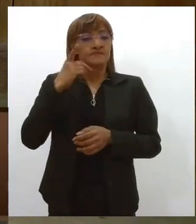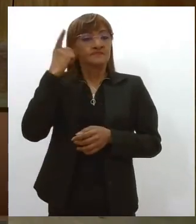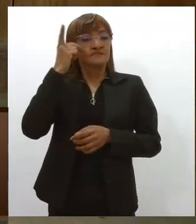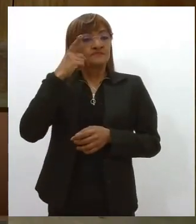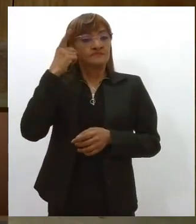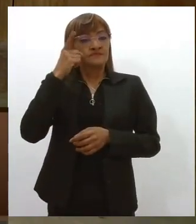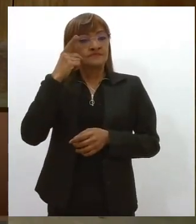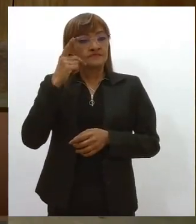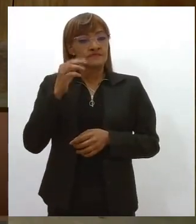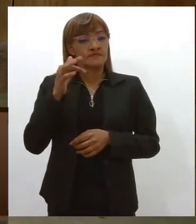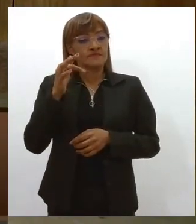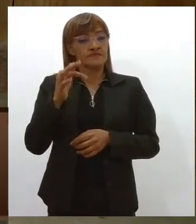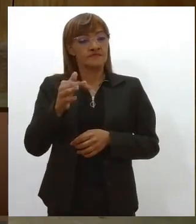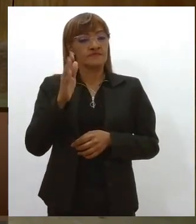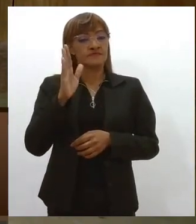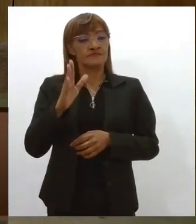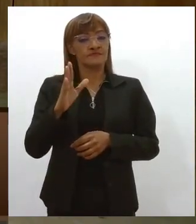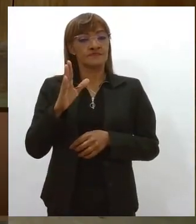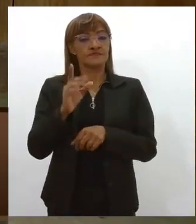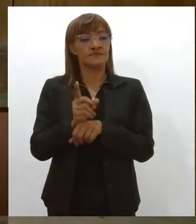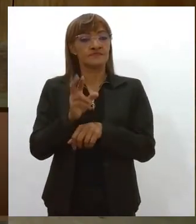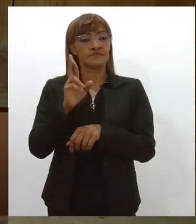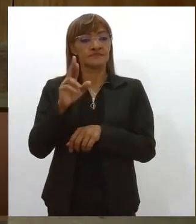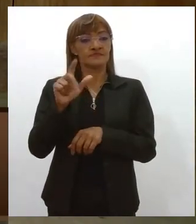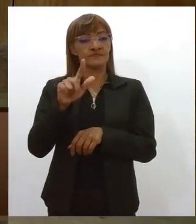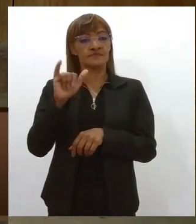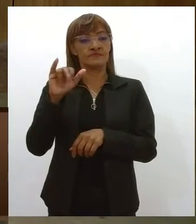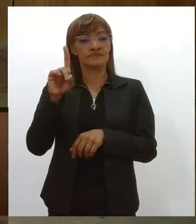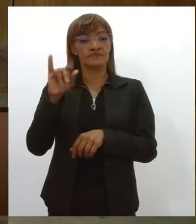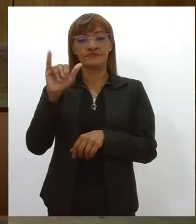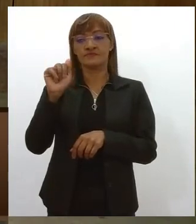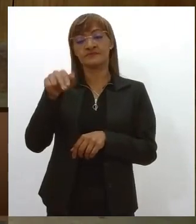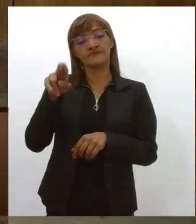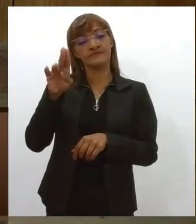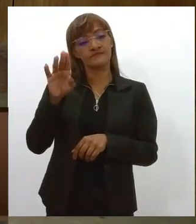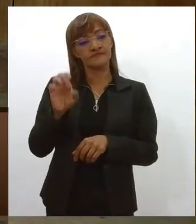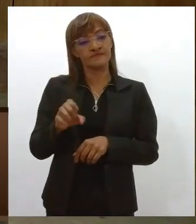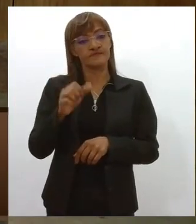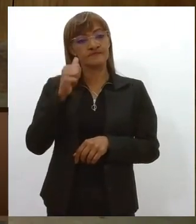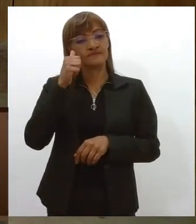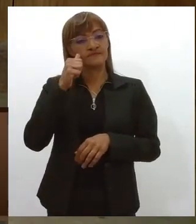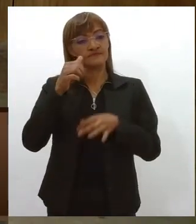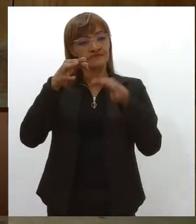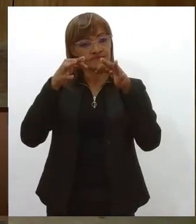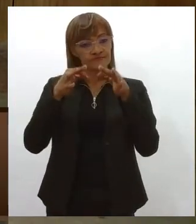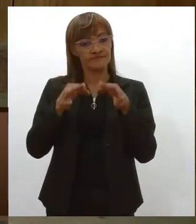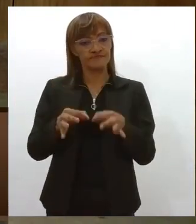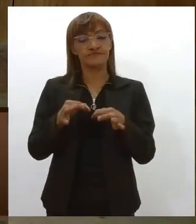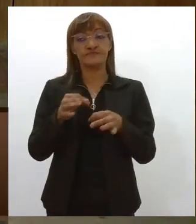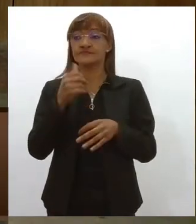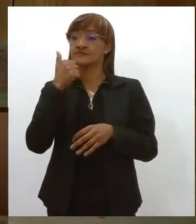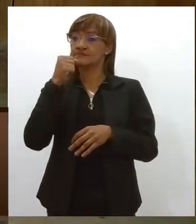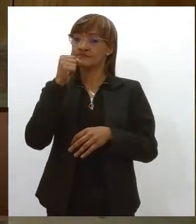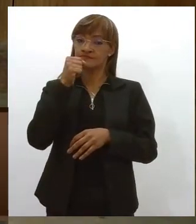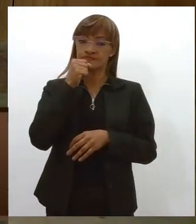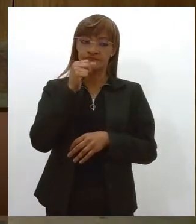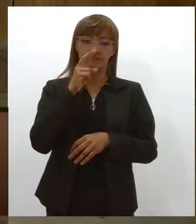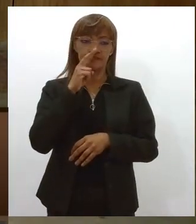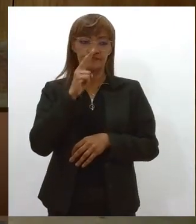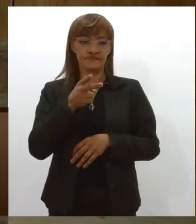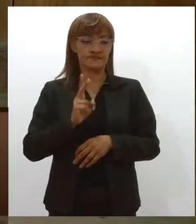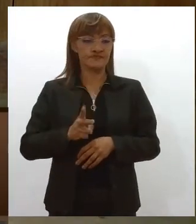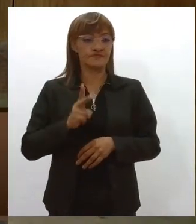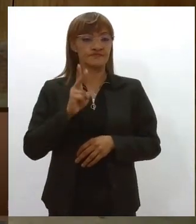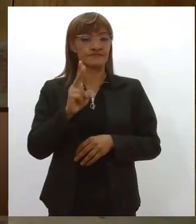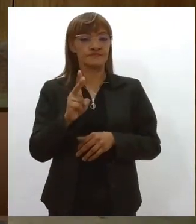deputada eleita, a doutora Lidiane, como você bem disse, mulher, mãe, uma mãe atípica que vai trazer essa bandeira aqui